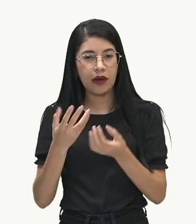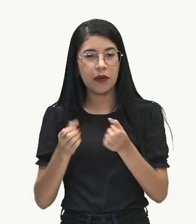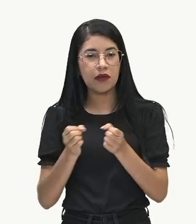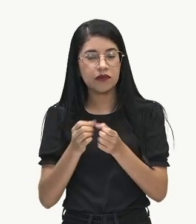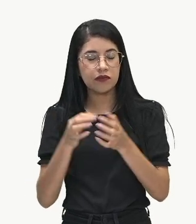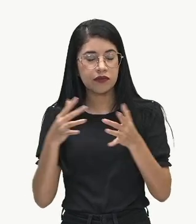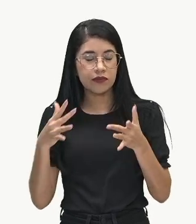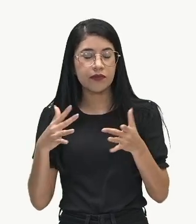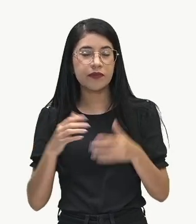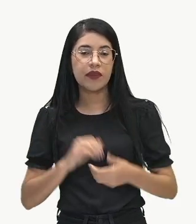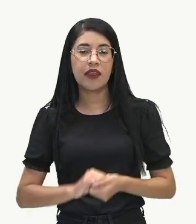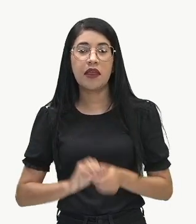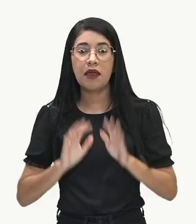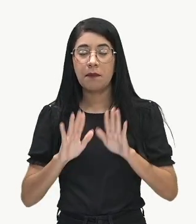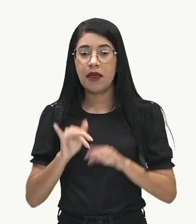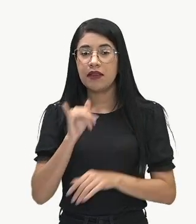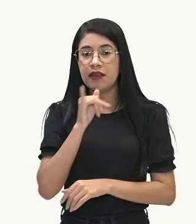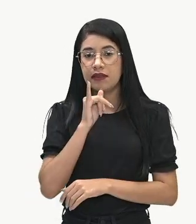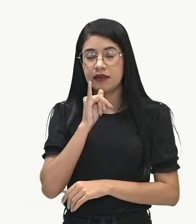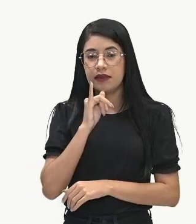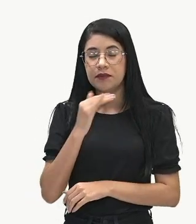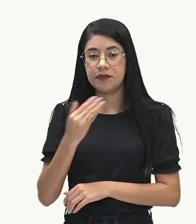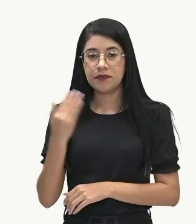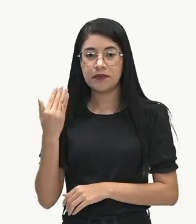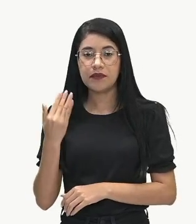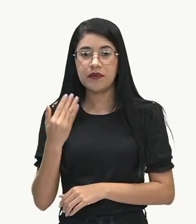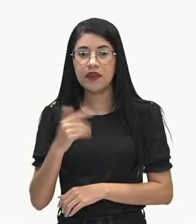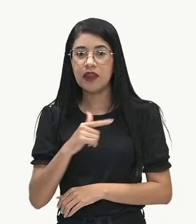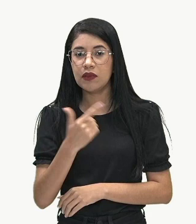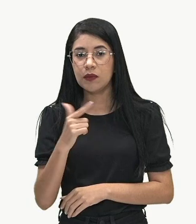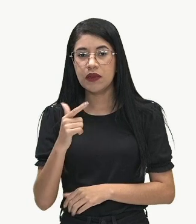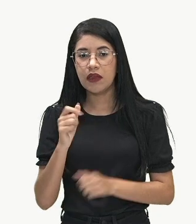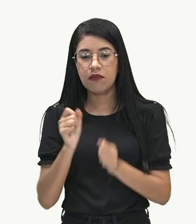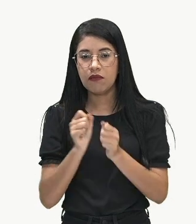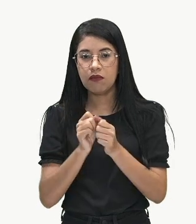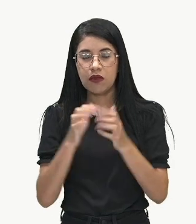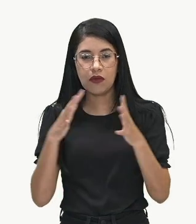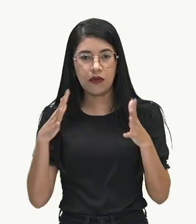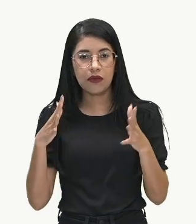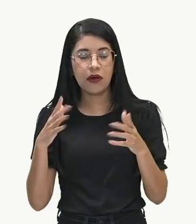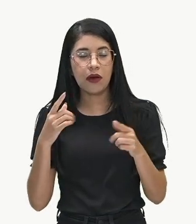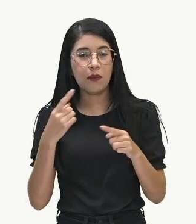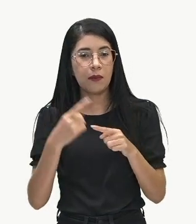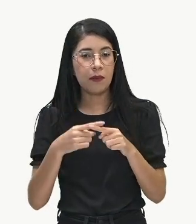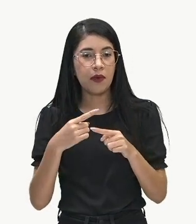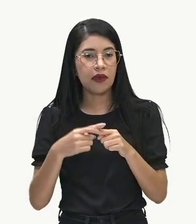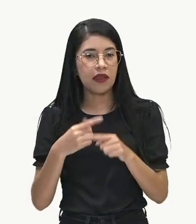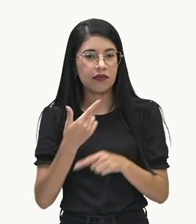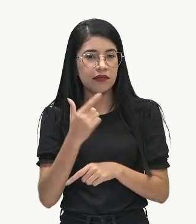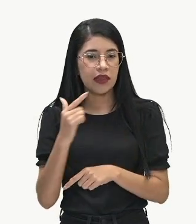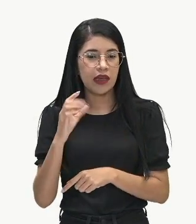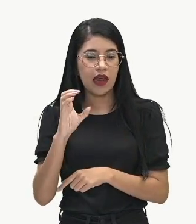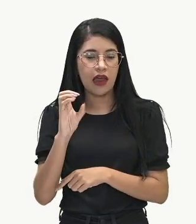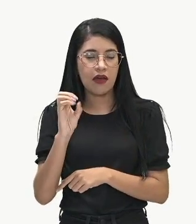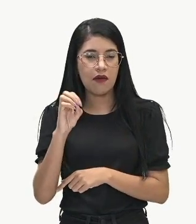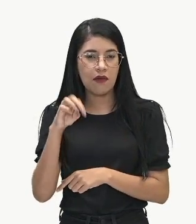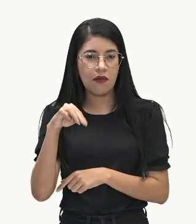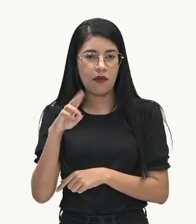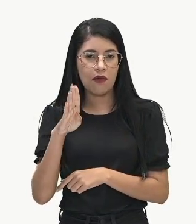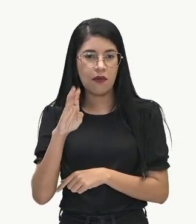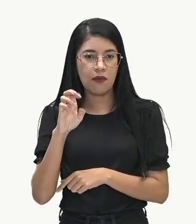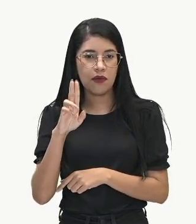Só que nesse caso aqui, a gente não está tendo uma combustão. Por que eu sei que não está tendo uma combustão? Porque